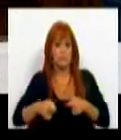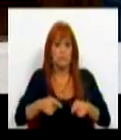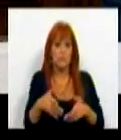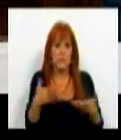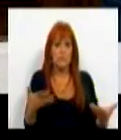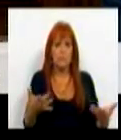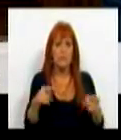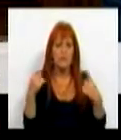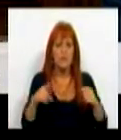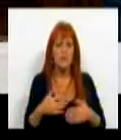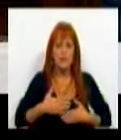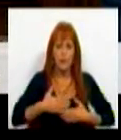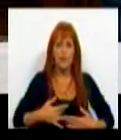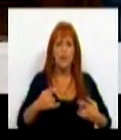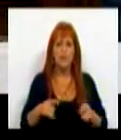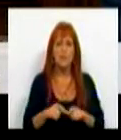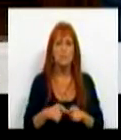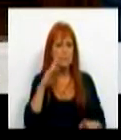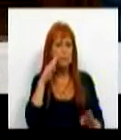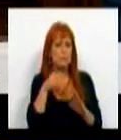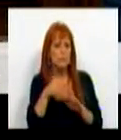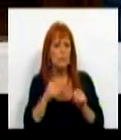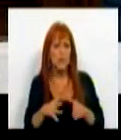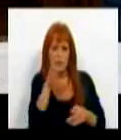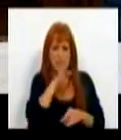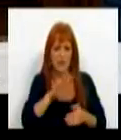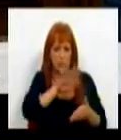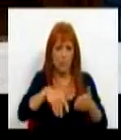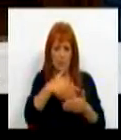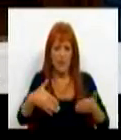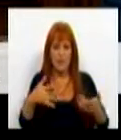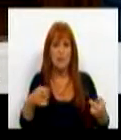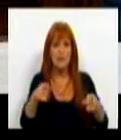que a gestão, tem a vontade, o foco para implementar este plano.